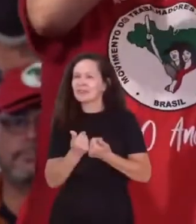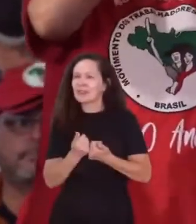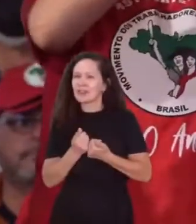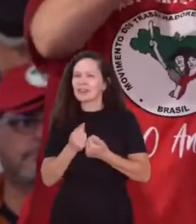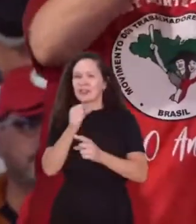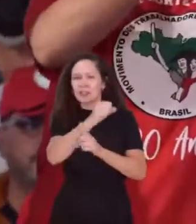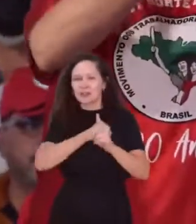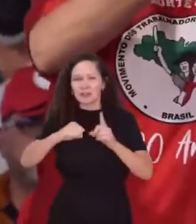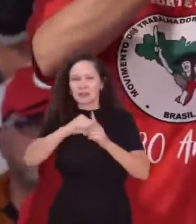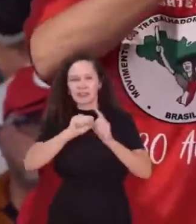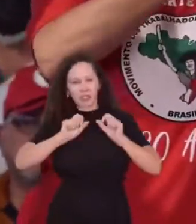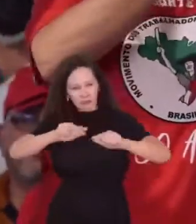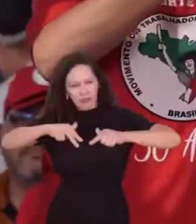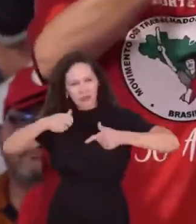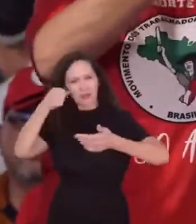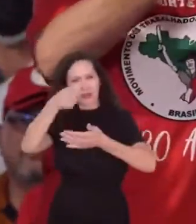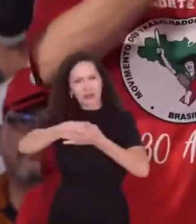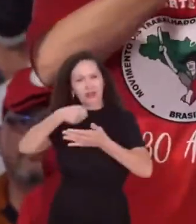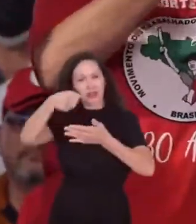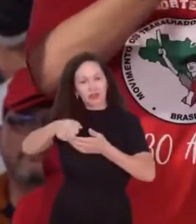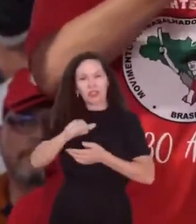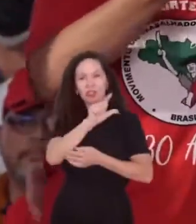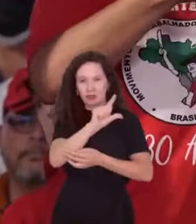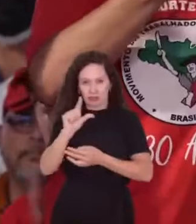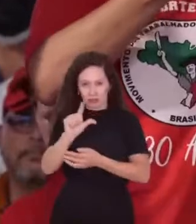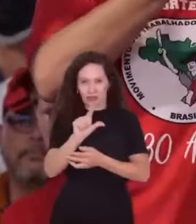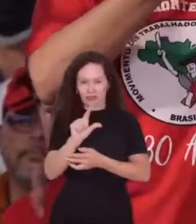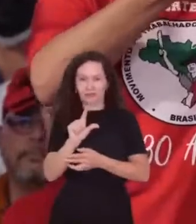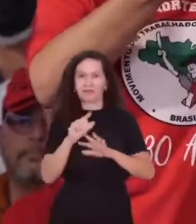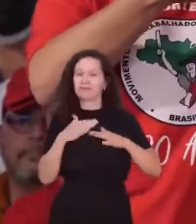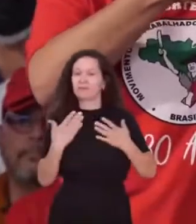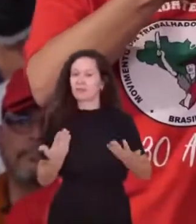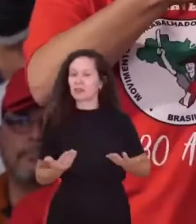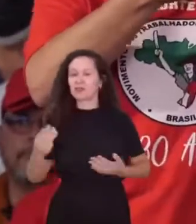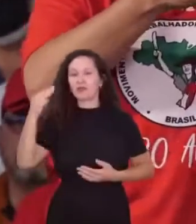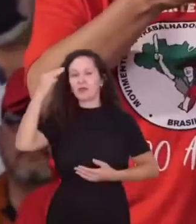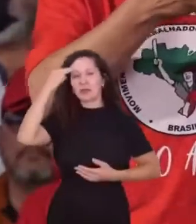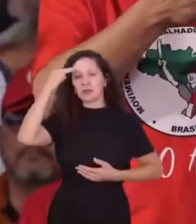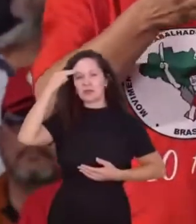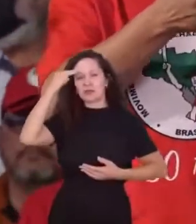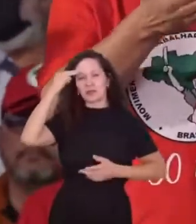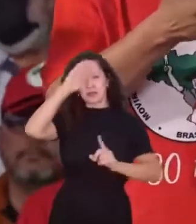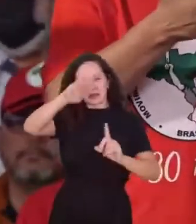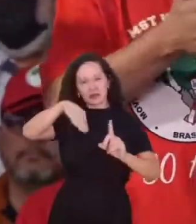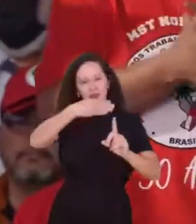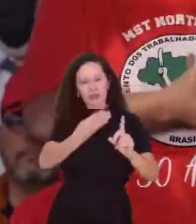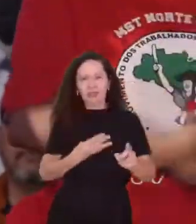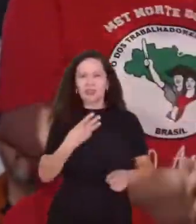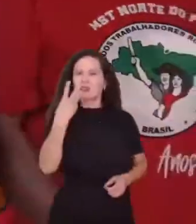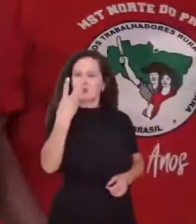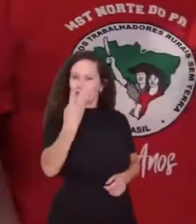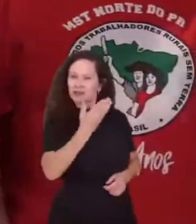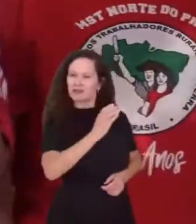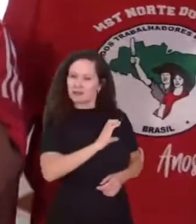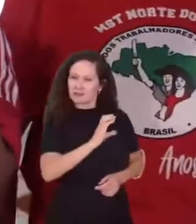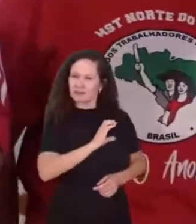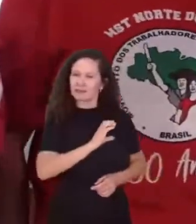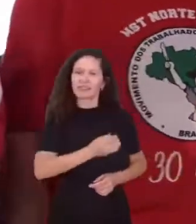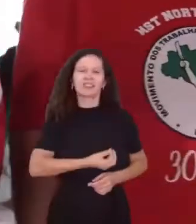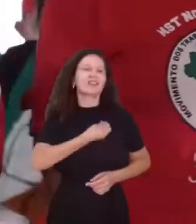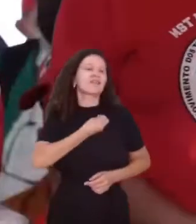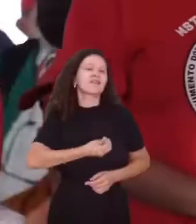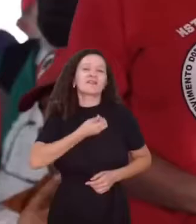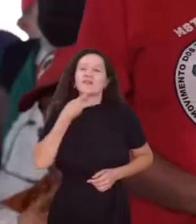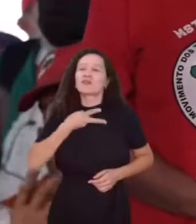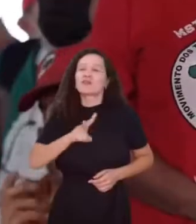aqui de Londrina. Então, em memória das nossas três companheiras, que elas vivam presentes na nossa luta, hoje